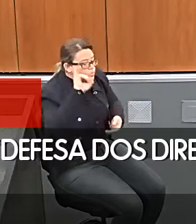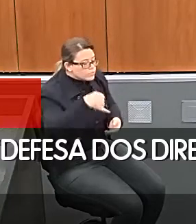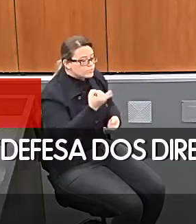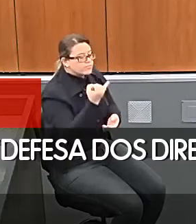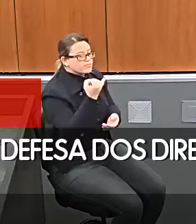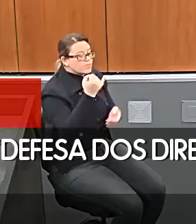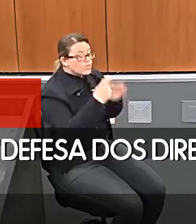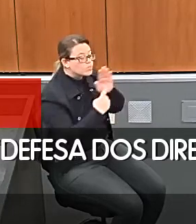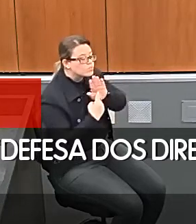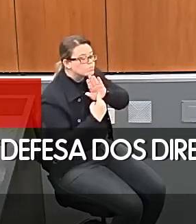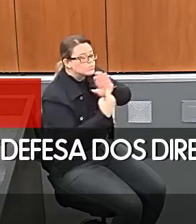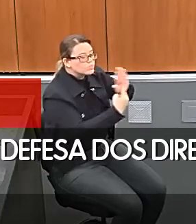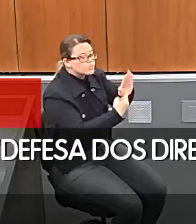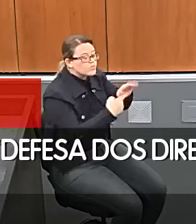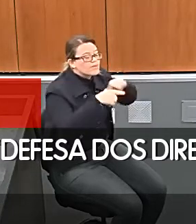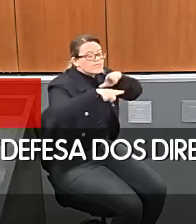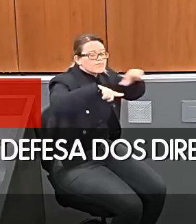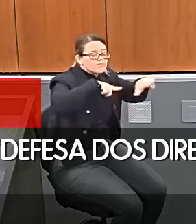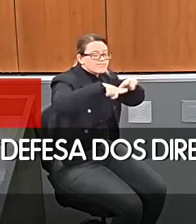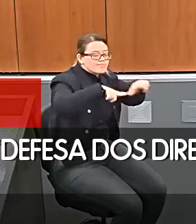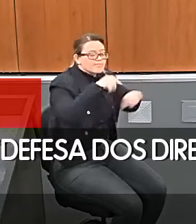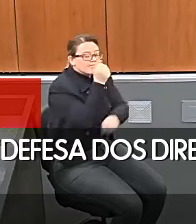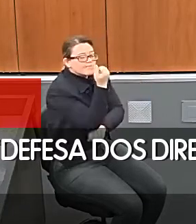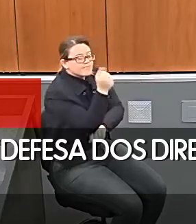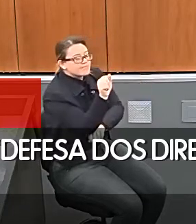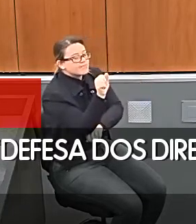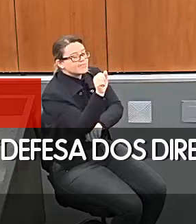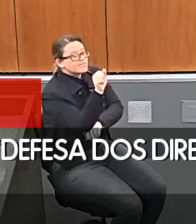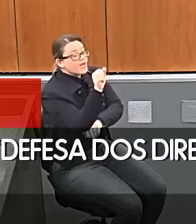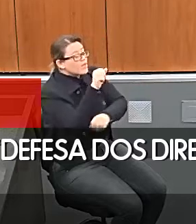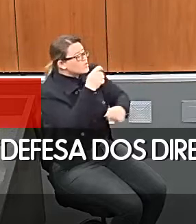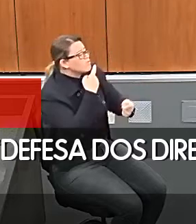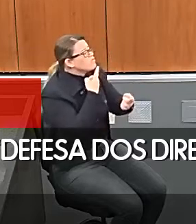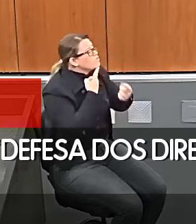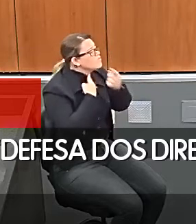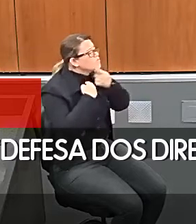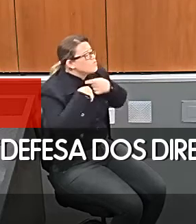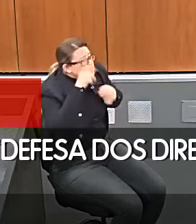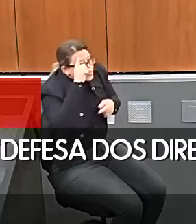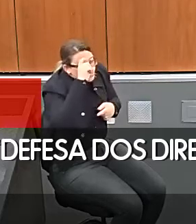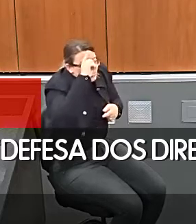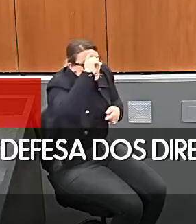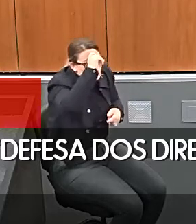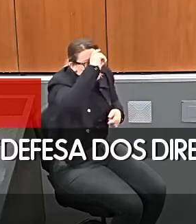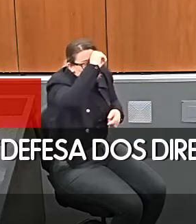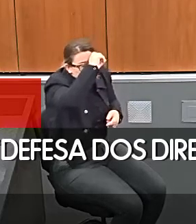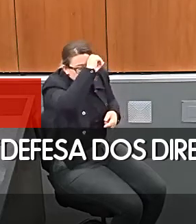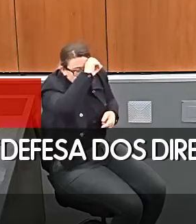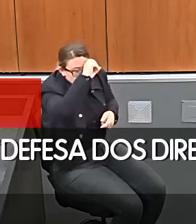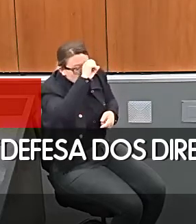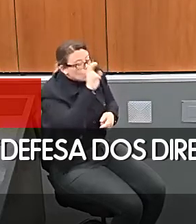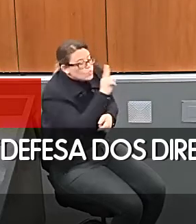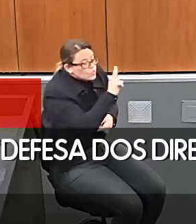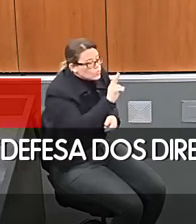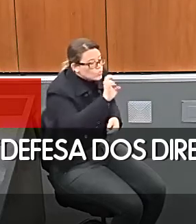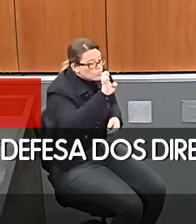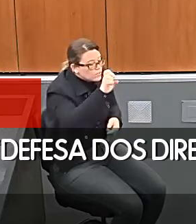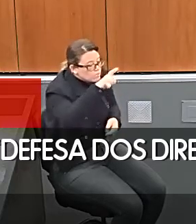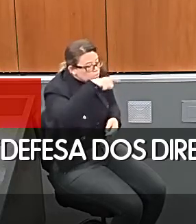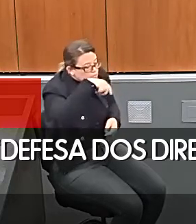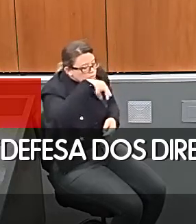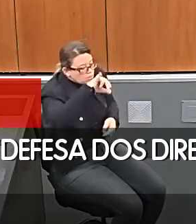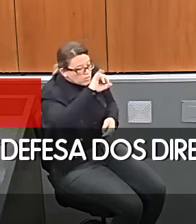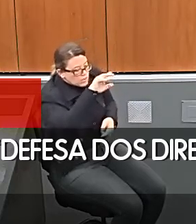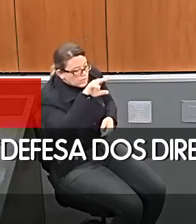de mostrar o nosso trabalho, de mostrar os nossos anseios, as nossas dificuldades. Meu nome é Enilza, sou mãe